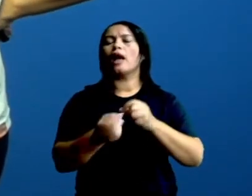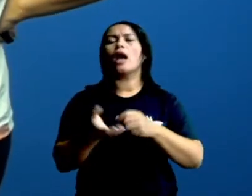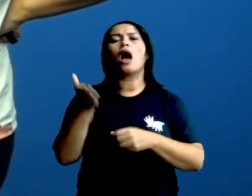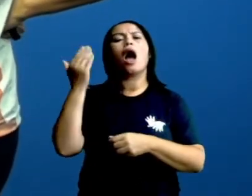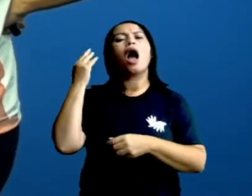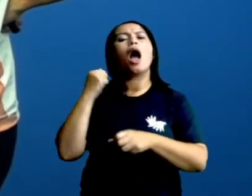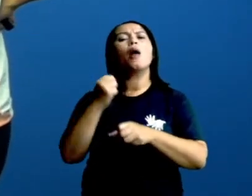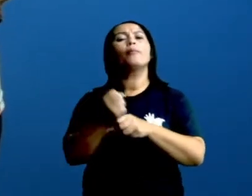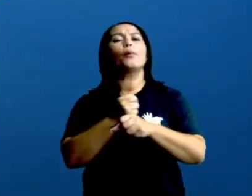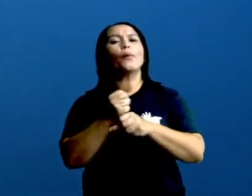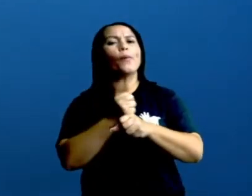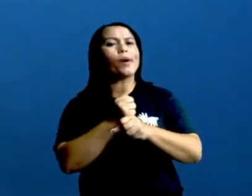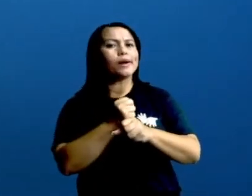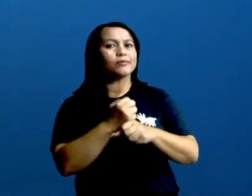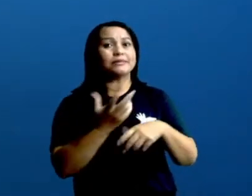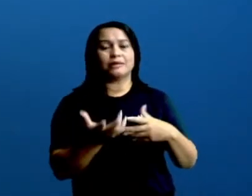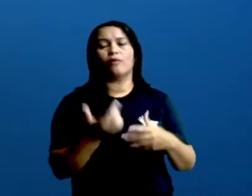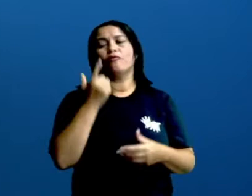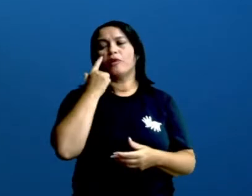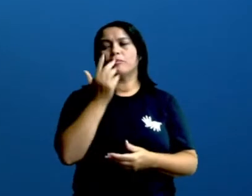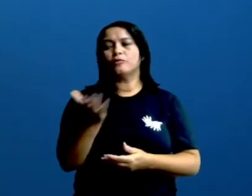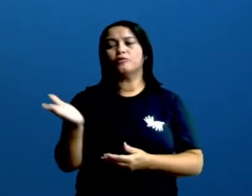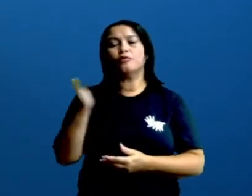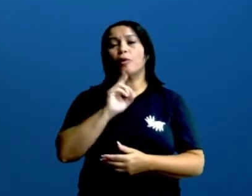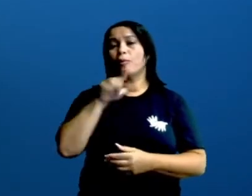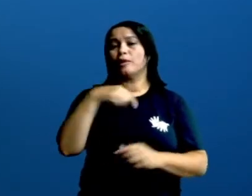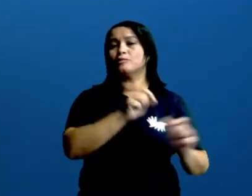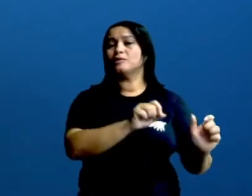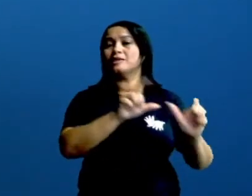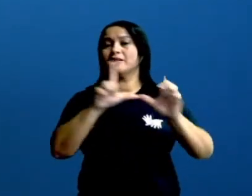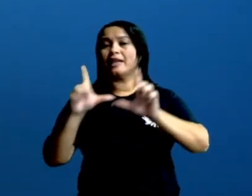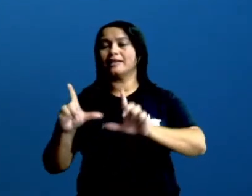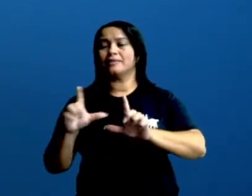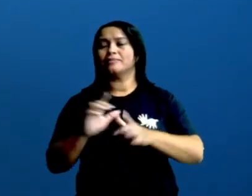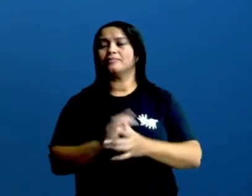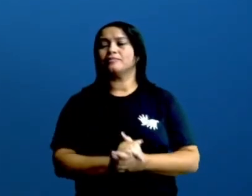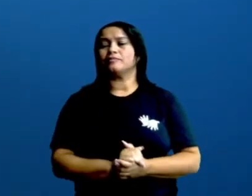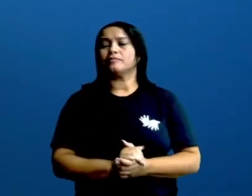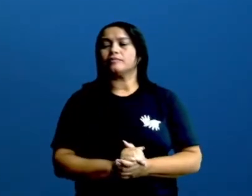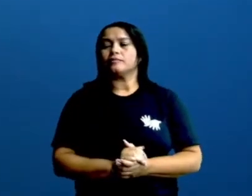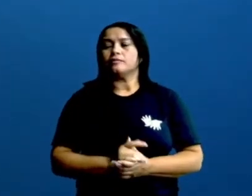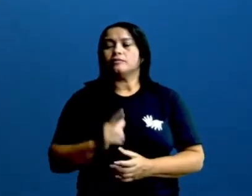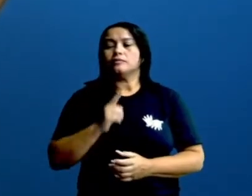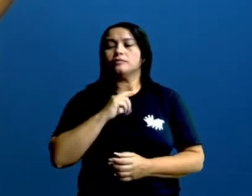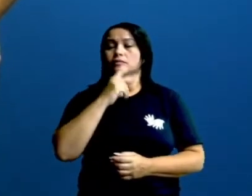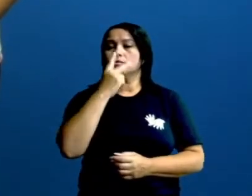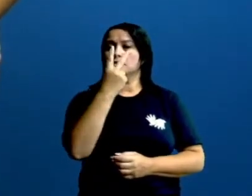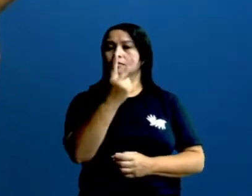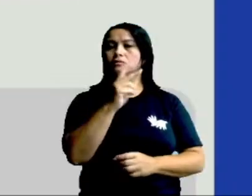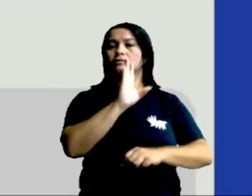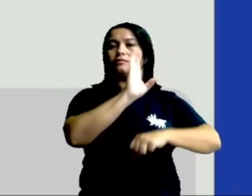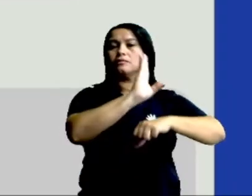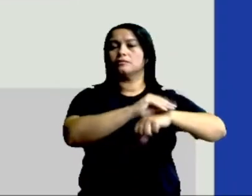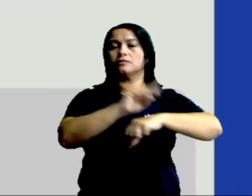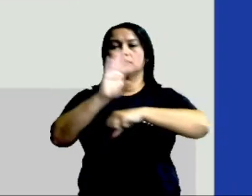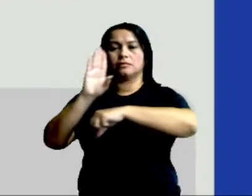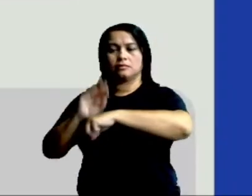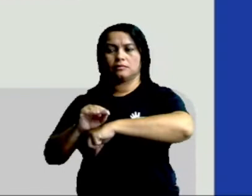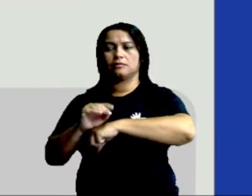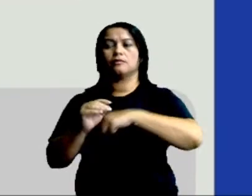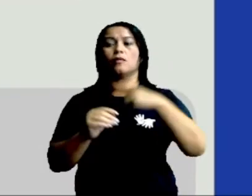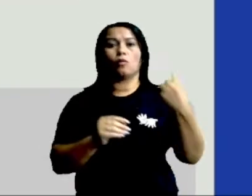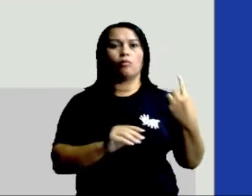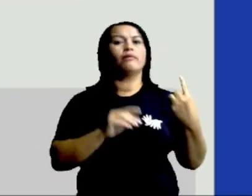época, né, dela e tudo mais? Vamos ver o próximo slide. Aqui tem duas fotos. Uma é de